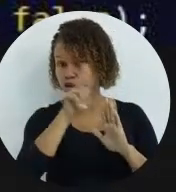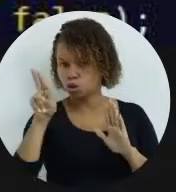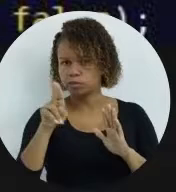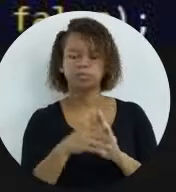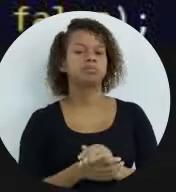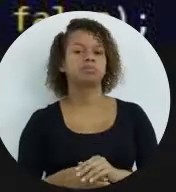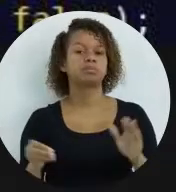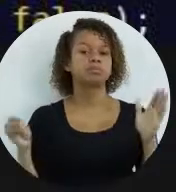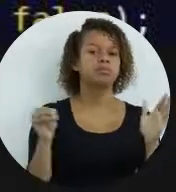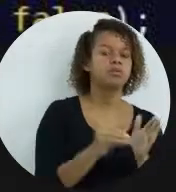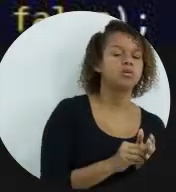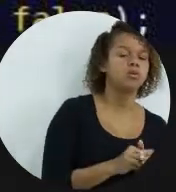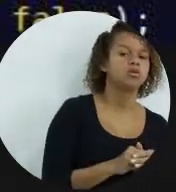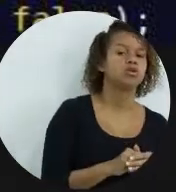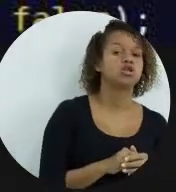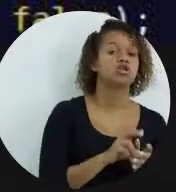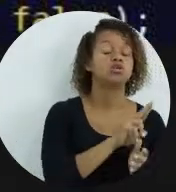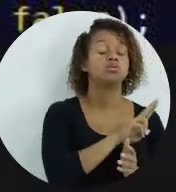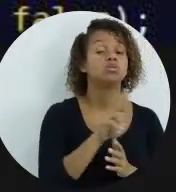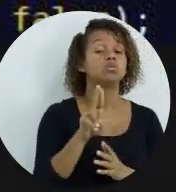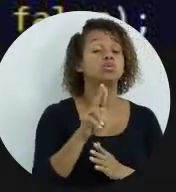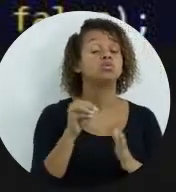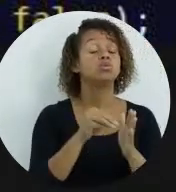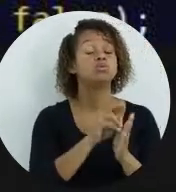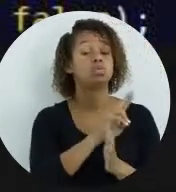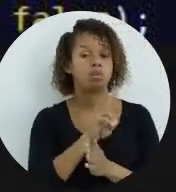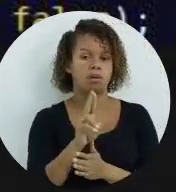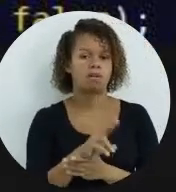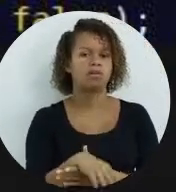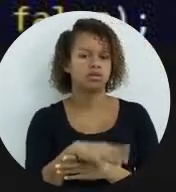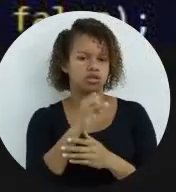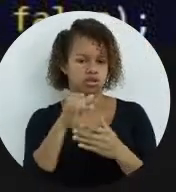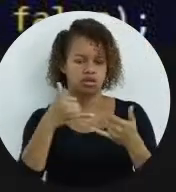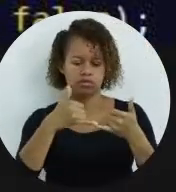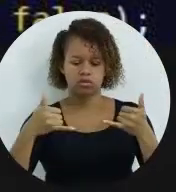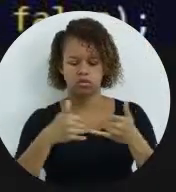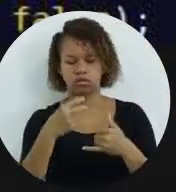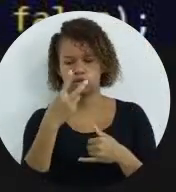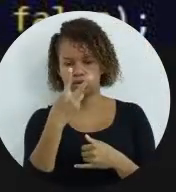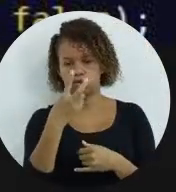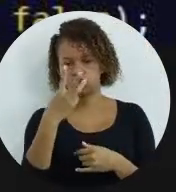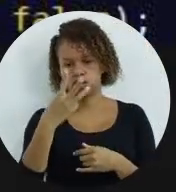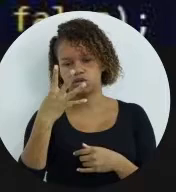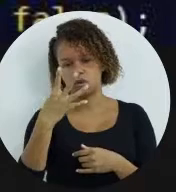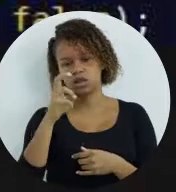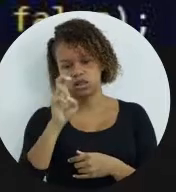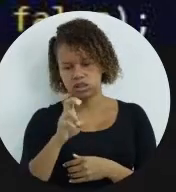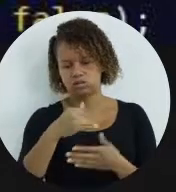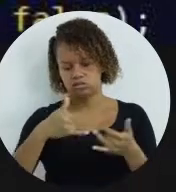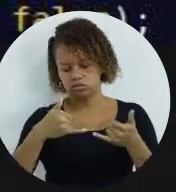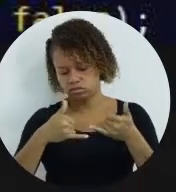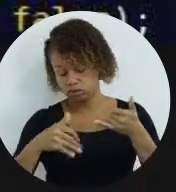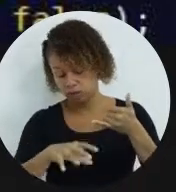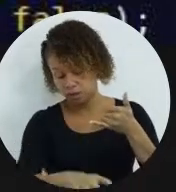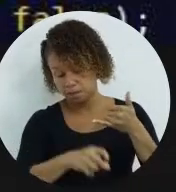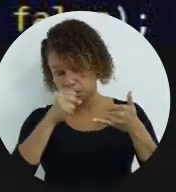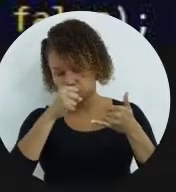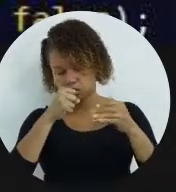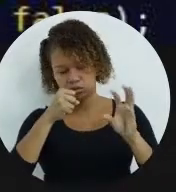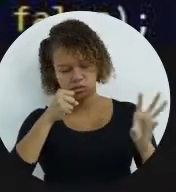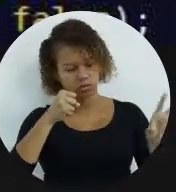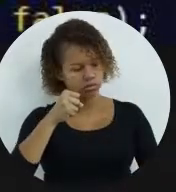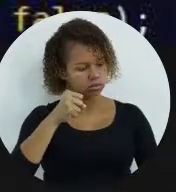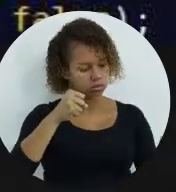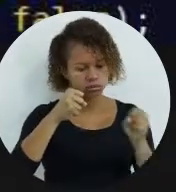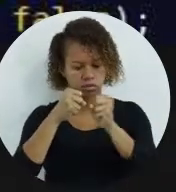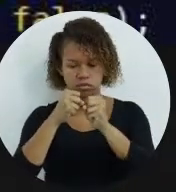nome, último, o seu valor em último nome. Isso aí está descrito na linha 2, 3, 4 e 5. Então a gente está pegando de um canto,